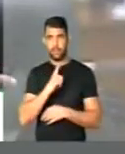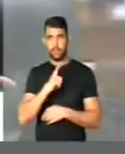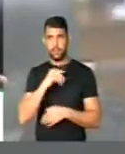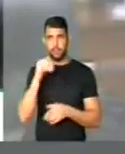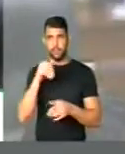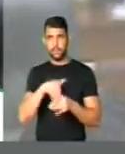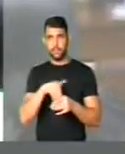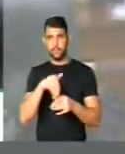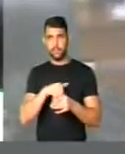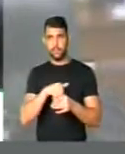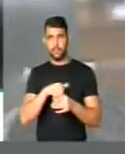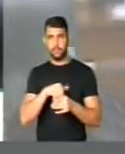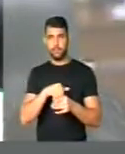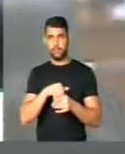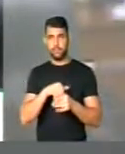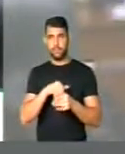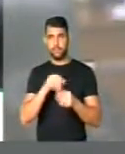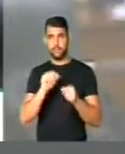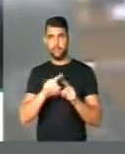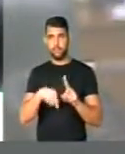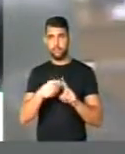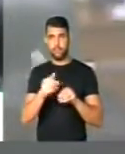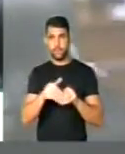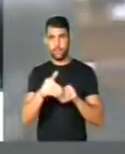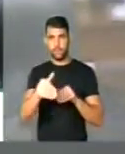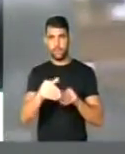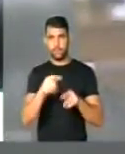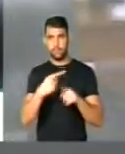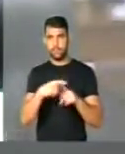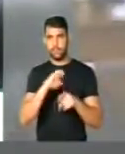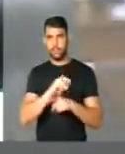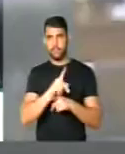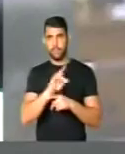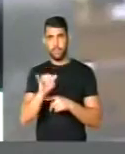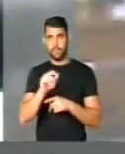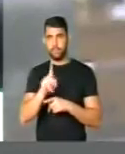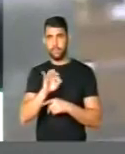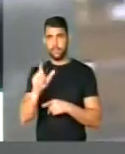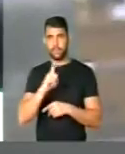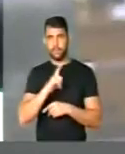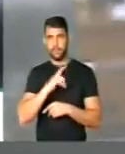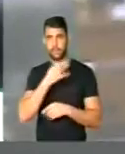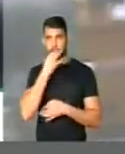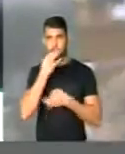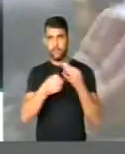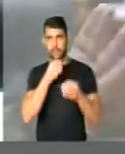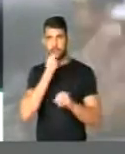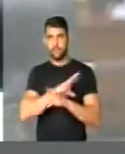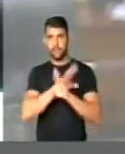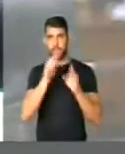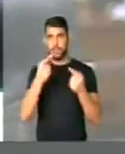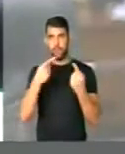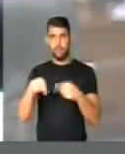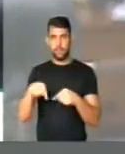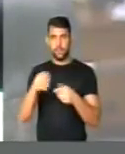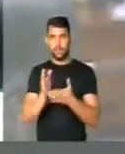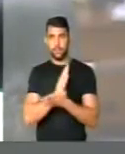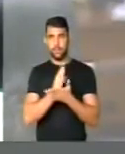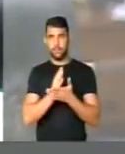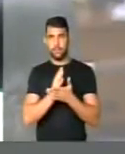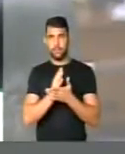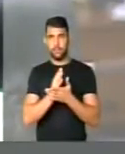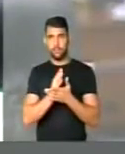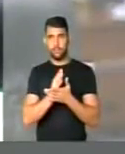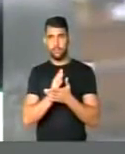teria votação de uma prorrogação de uma CPI que o PSOL tem posição claramente contrária. Mas nessa